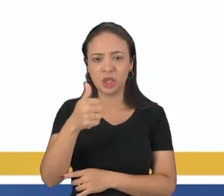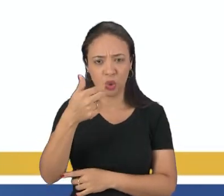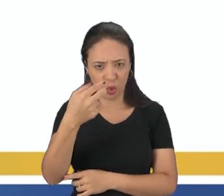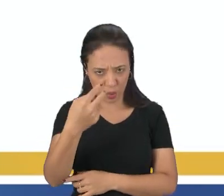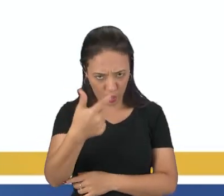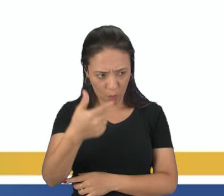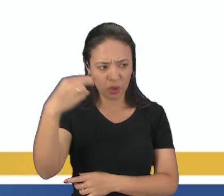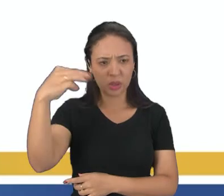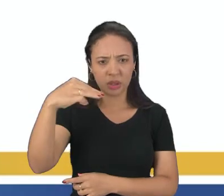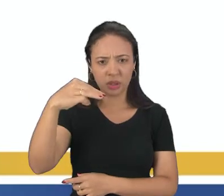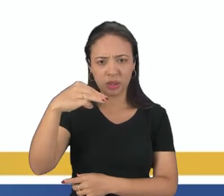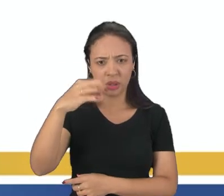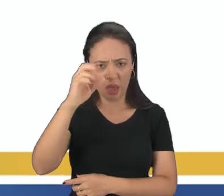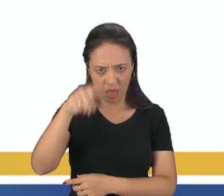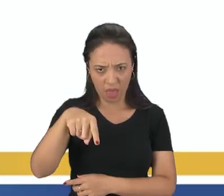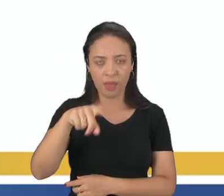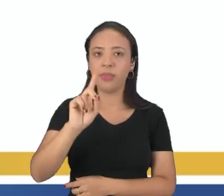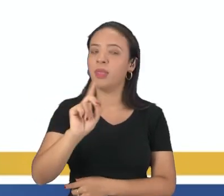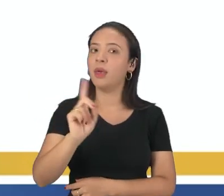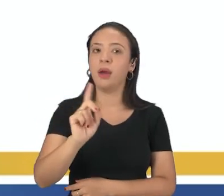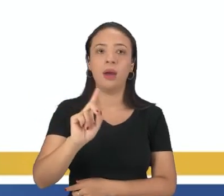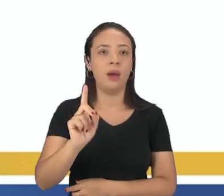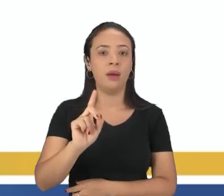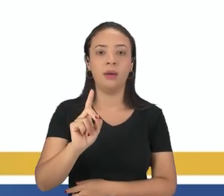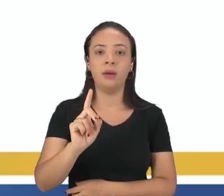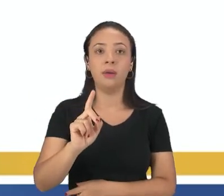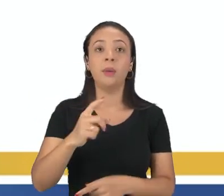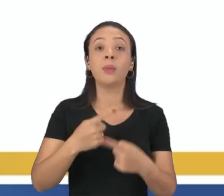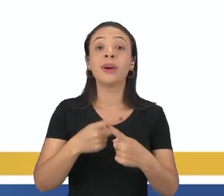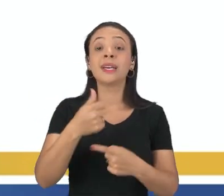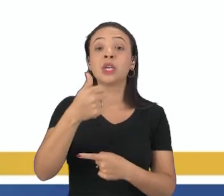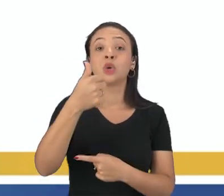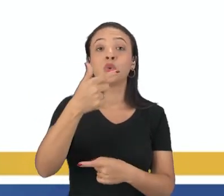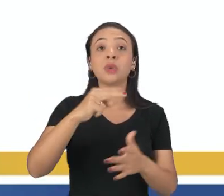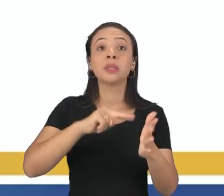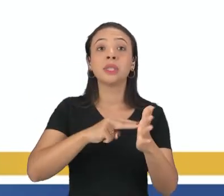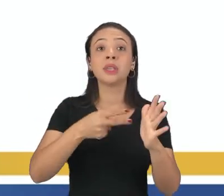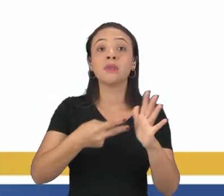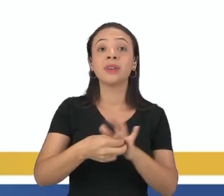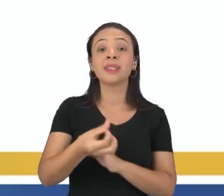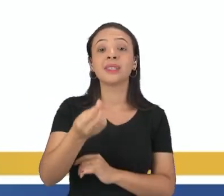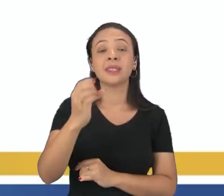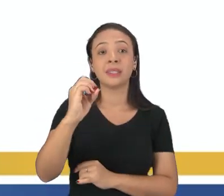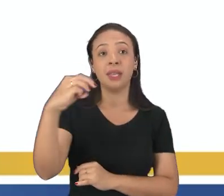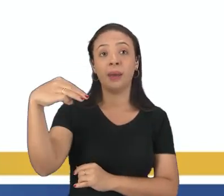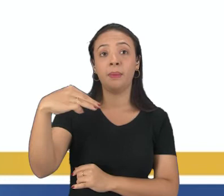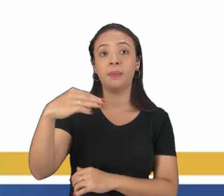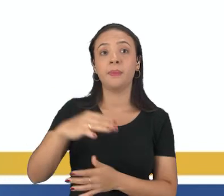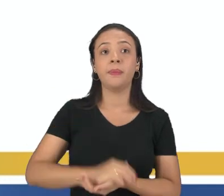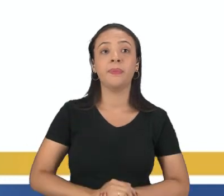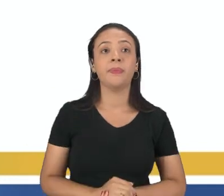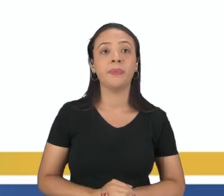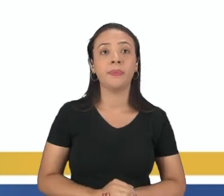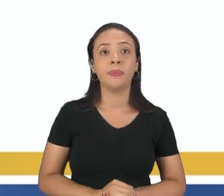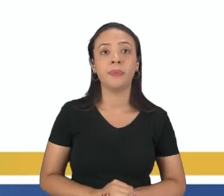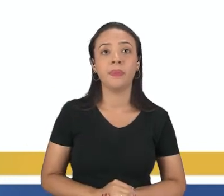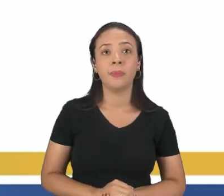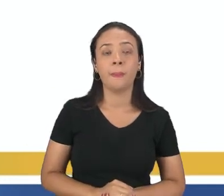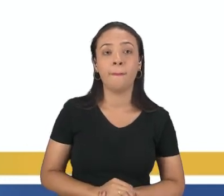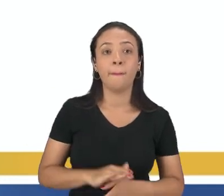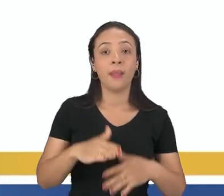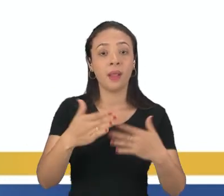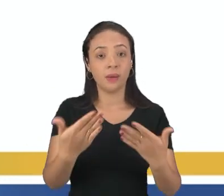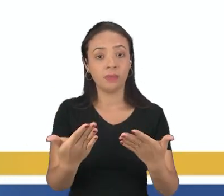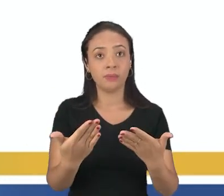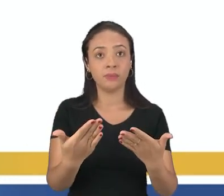porque está no 12 certinho. Então, 12 representa 60 minutos ou zero, onde finaliza e onde termina. Ou